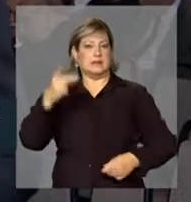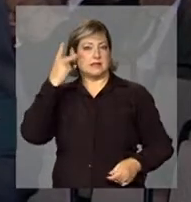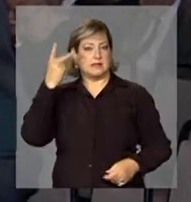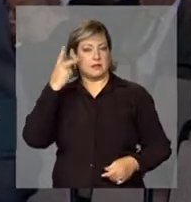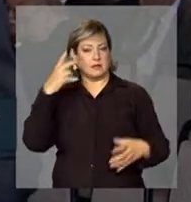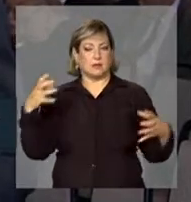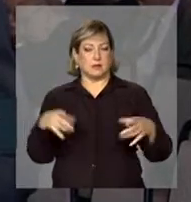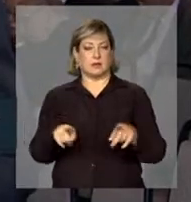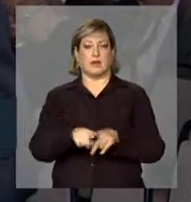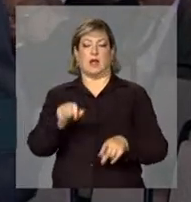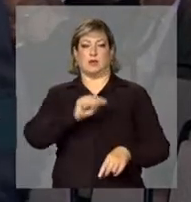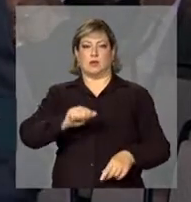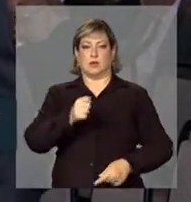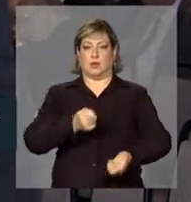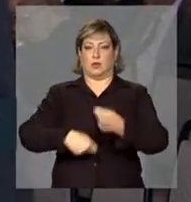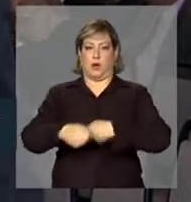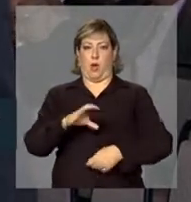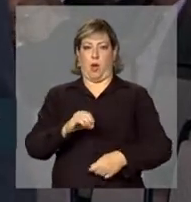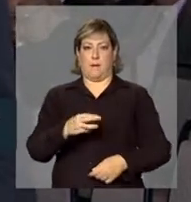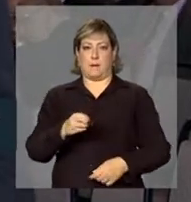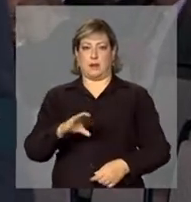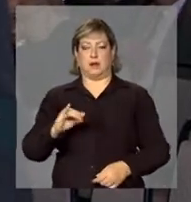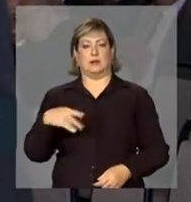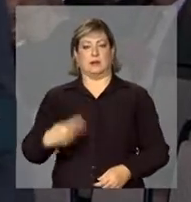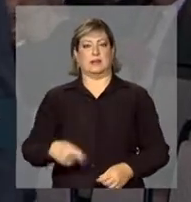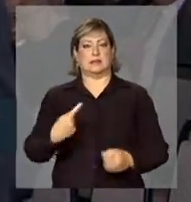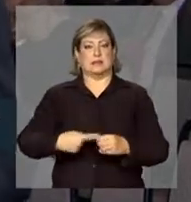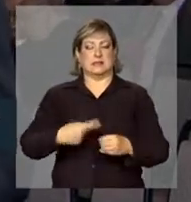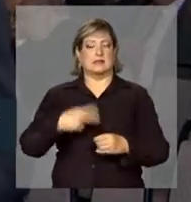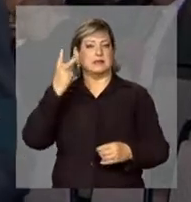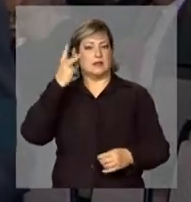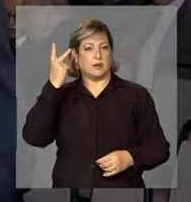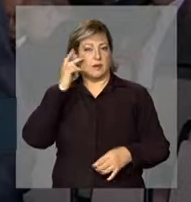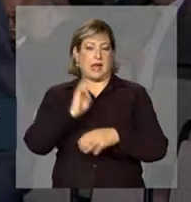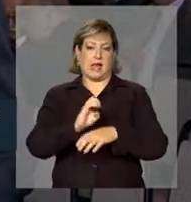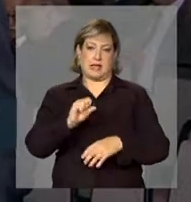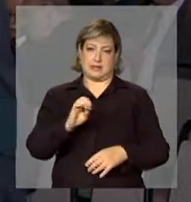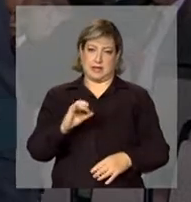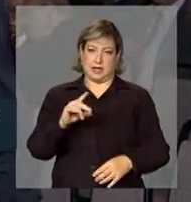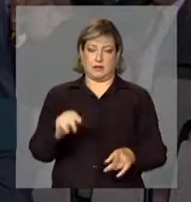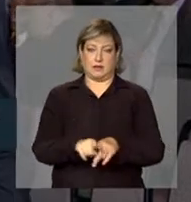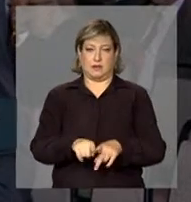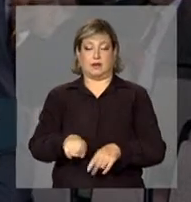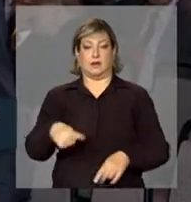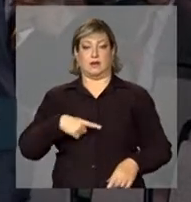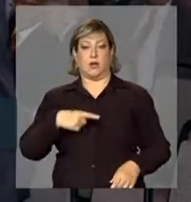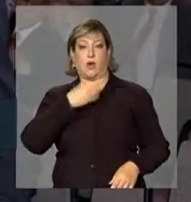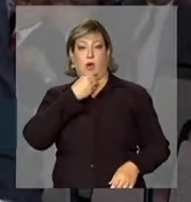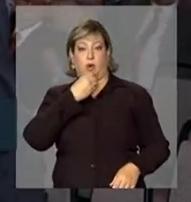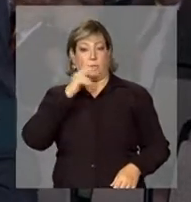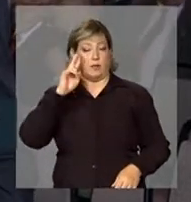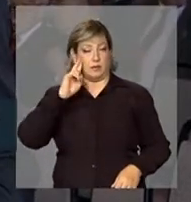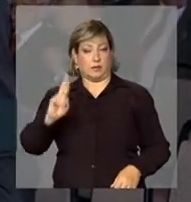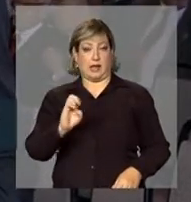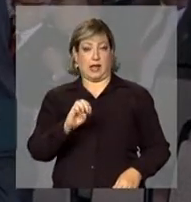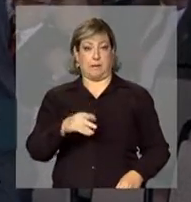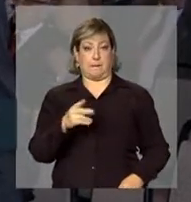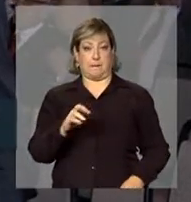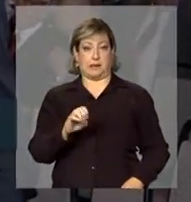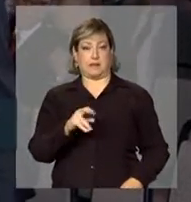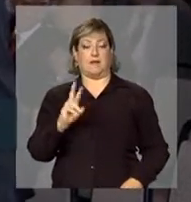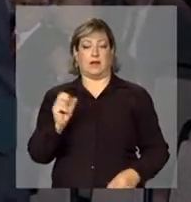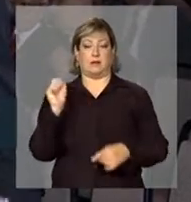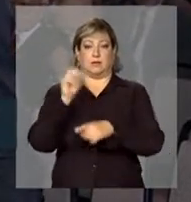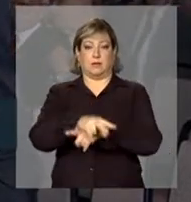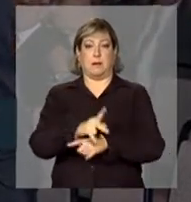da Associação Comercial aqui na cidade de São Paulo. O empresário Rogério Amato vai tomar posse para o seu segundo mandato, sendo